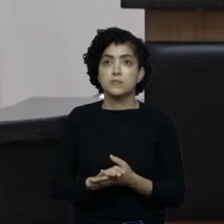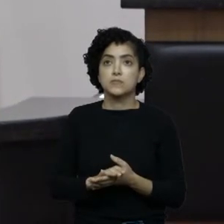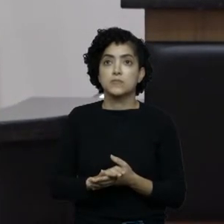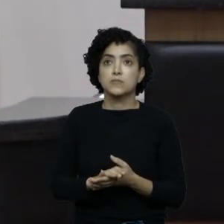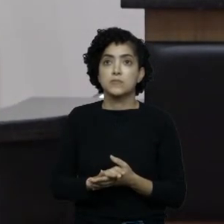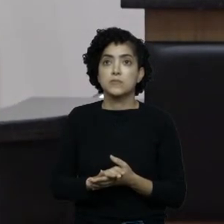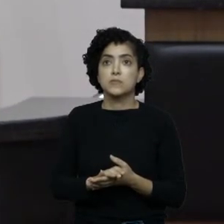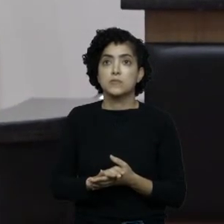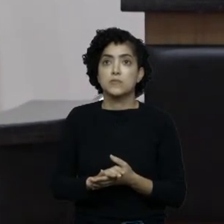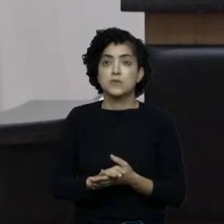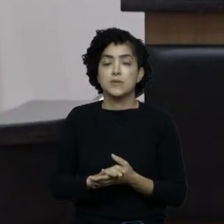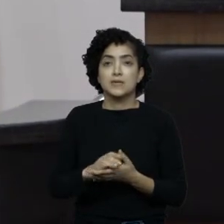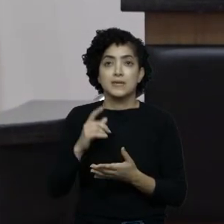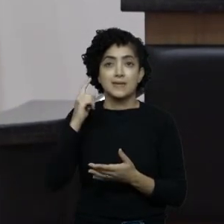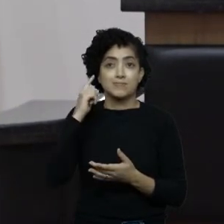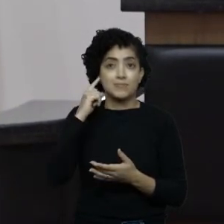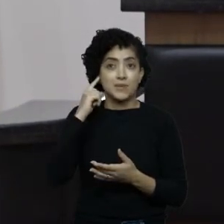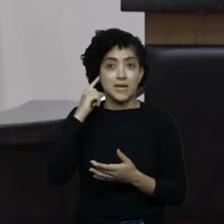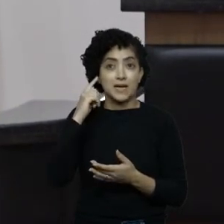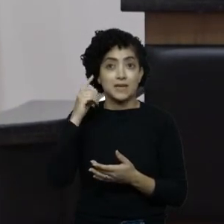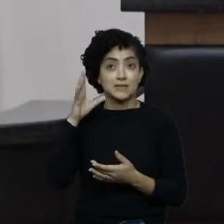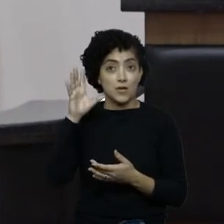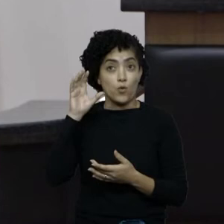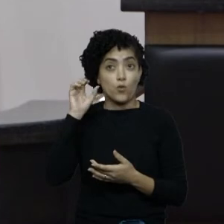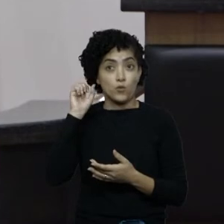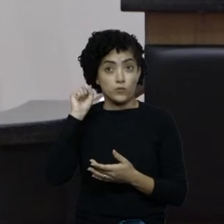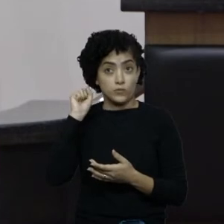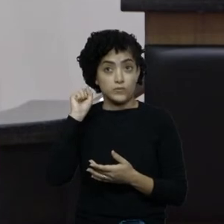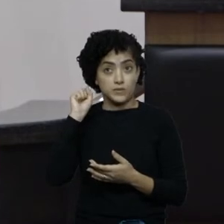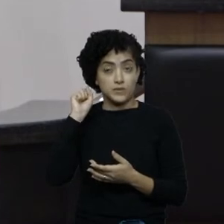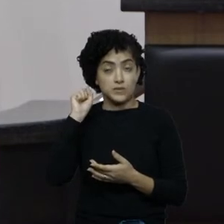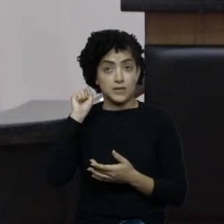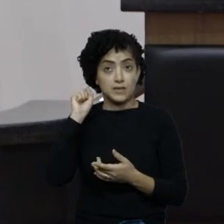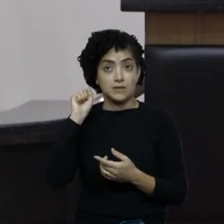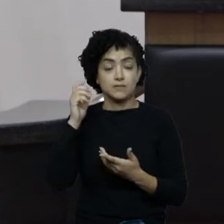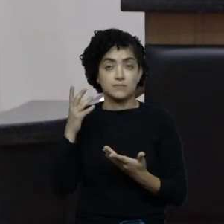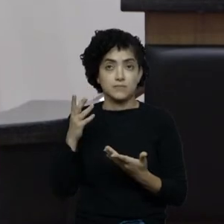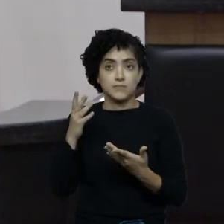os ouvidos da base governista